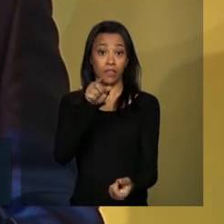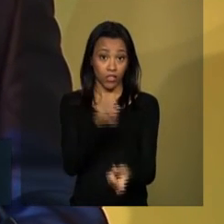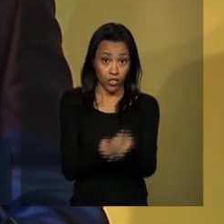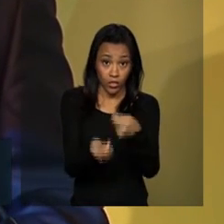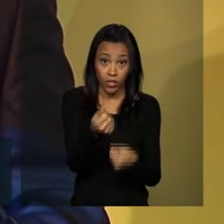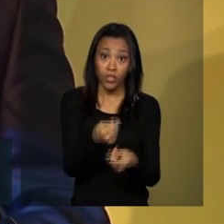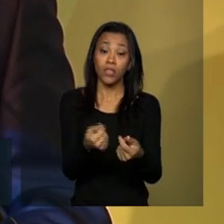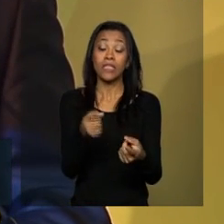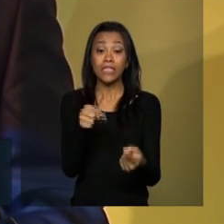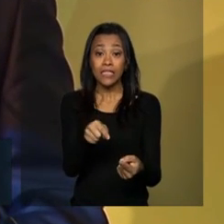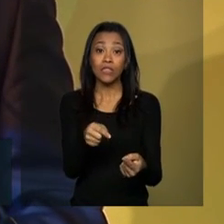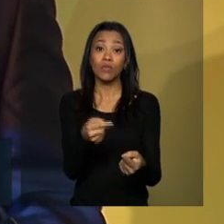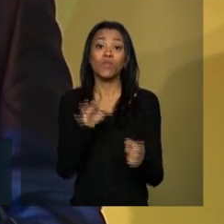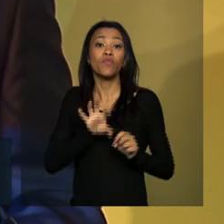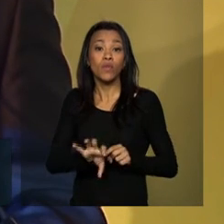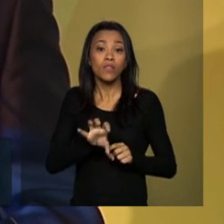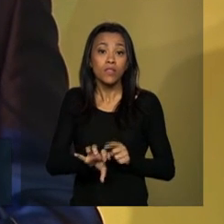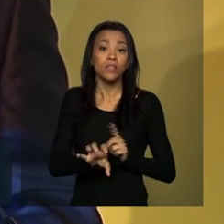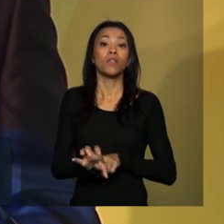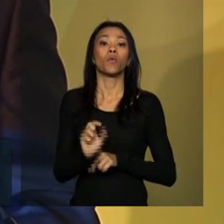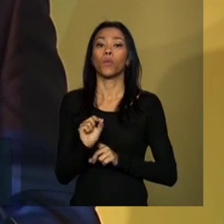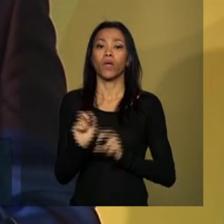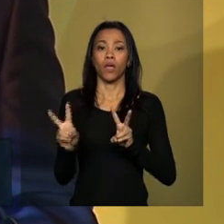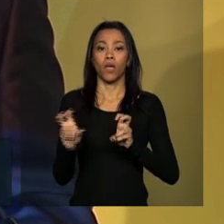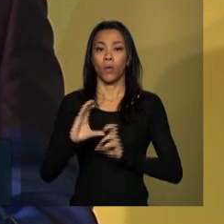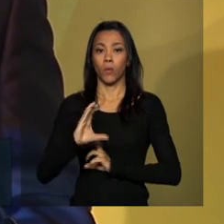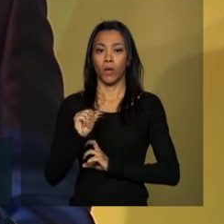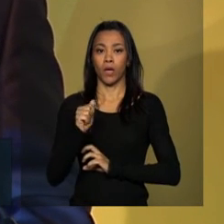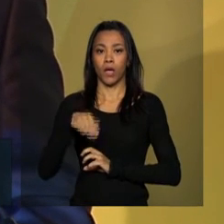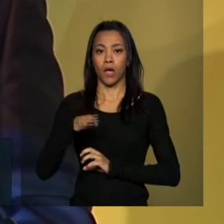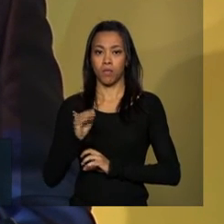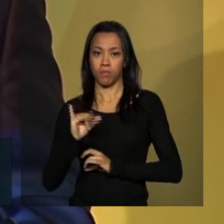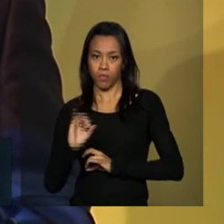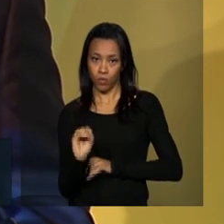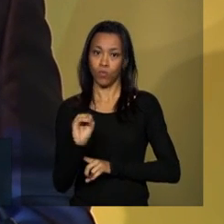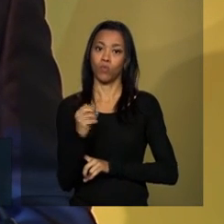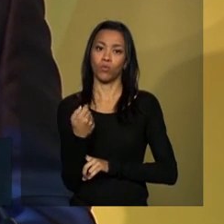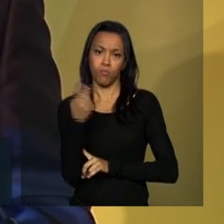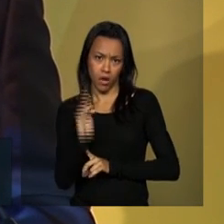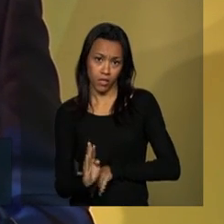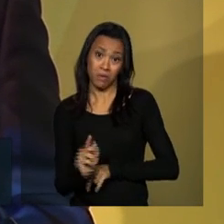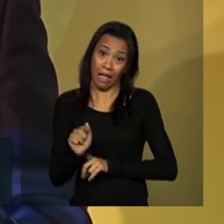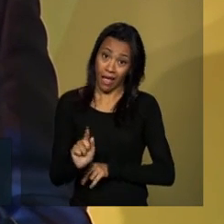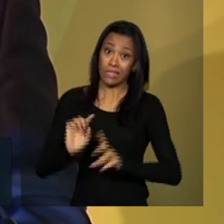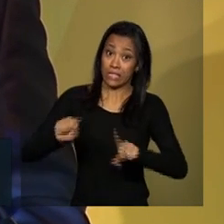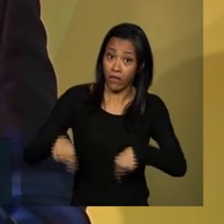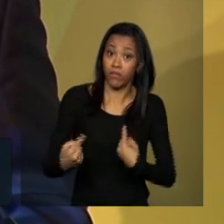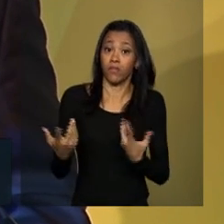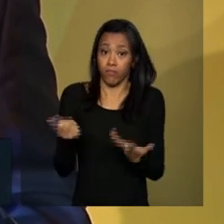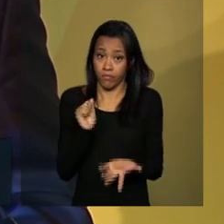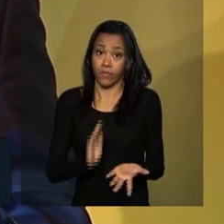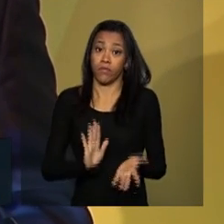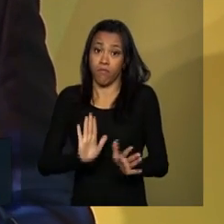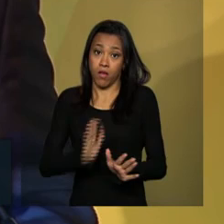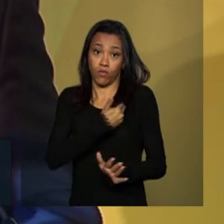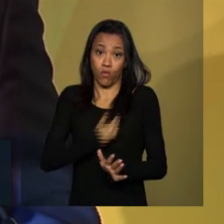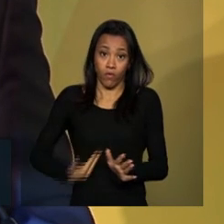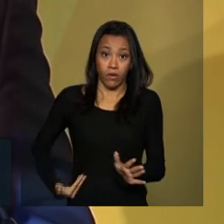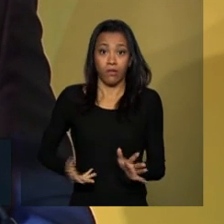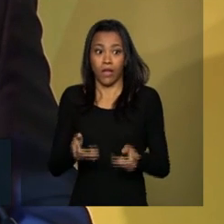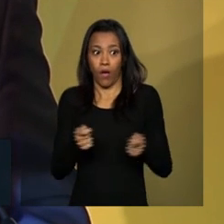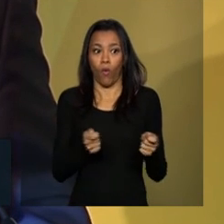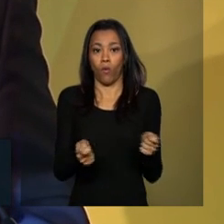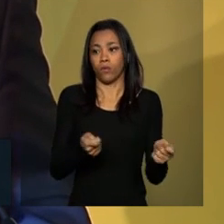cambial brasileira. Isso representa certos desafios, mas o governo está